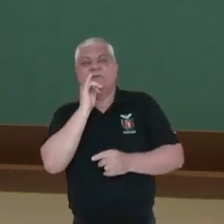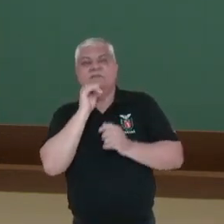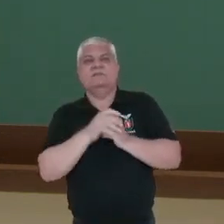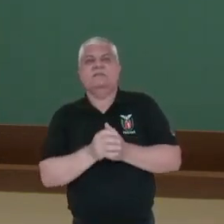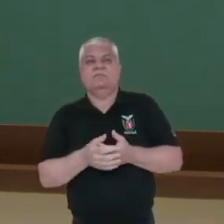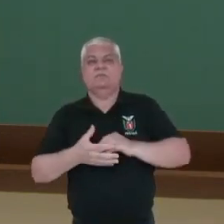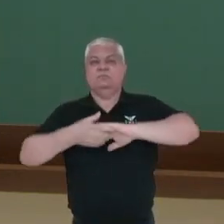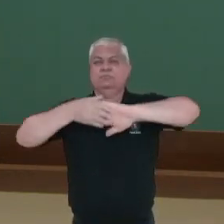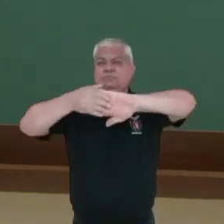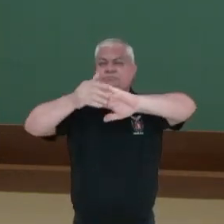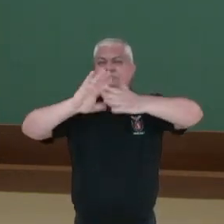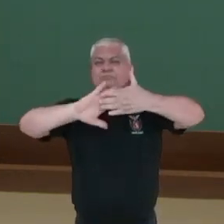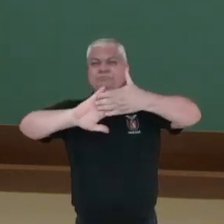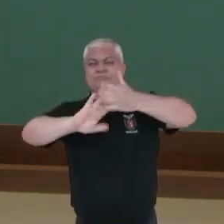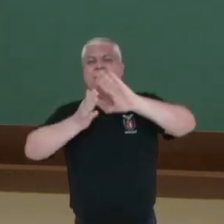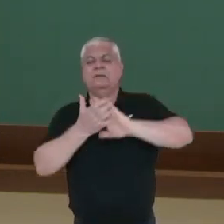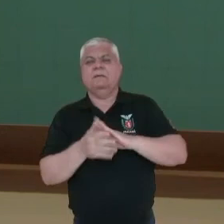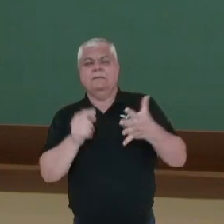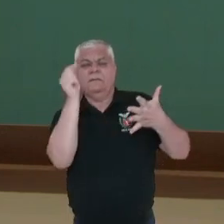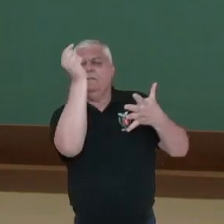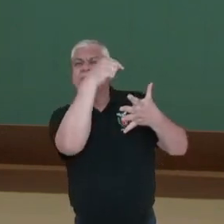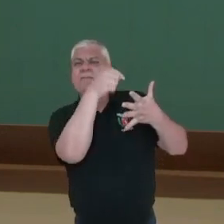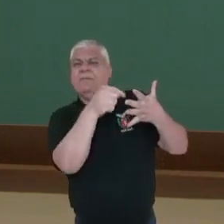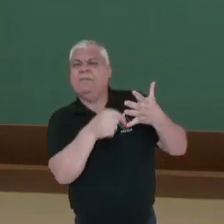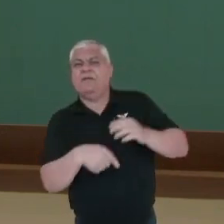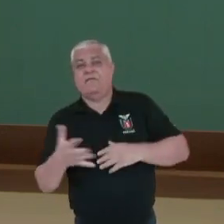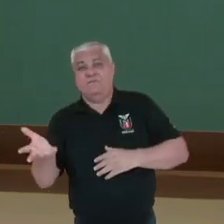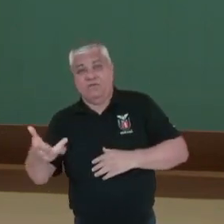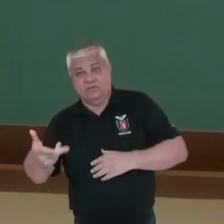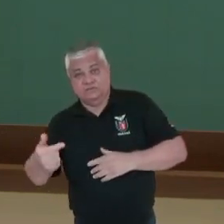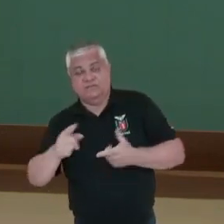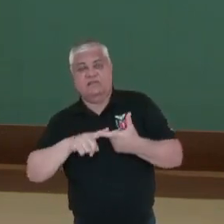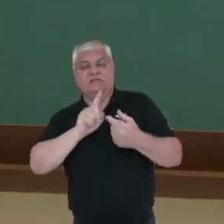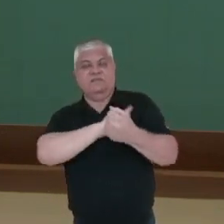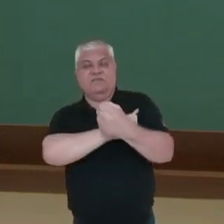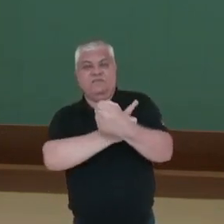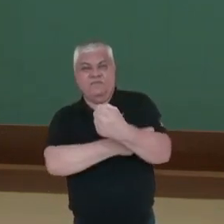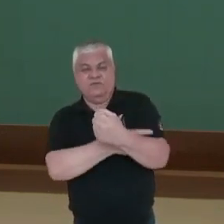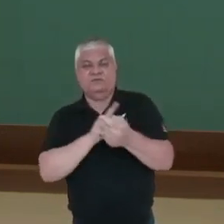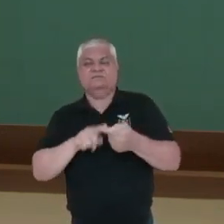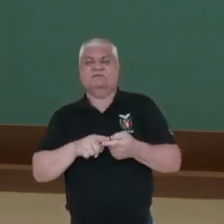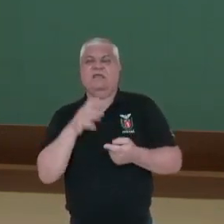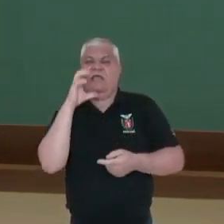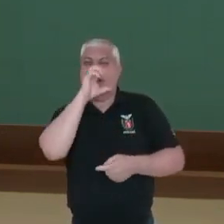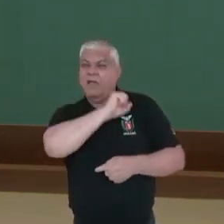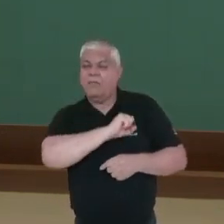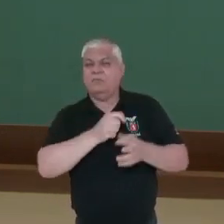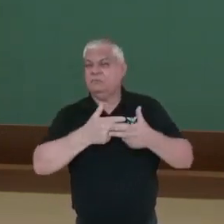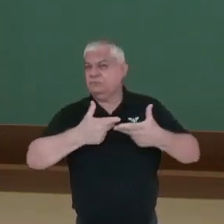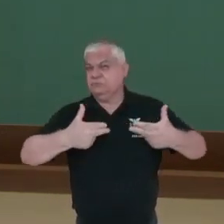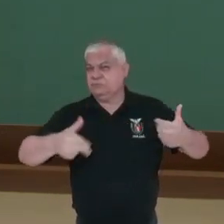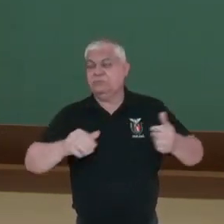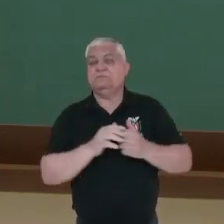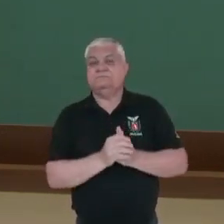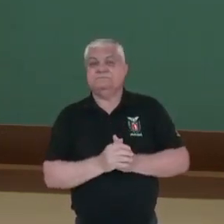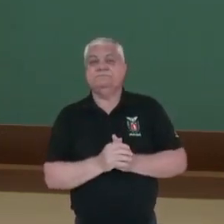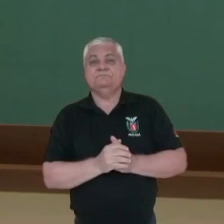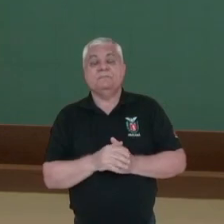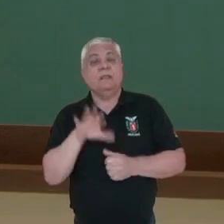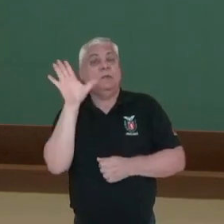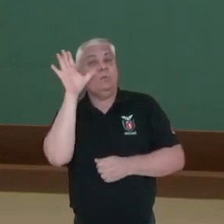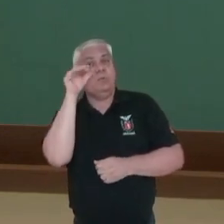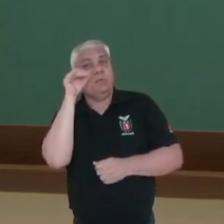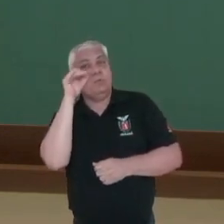Quais são as capacidades físicas velocidade força agilidade algumas